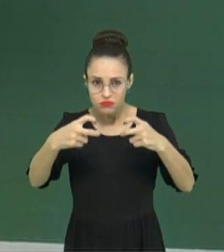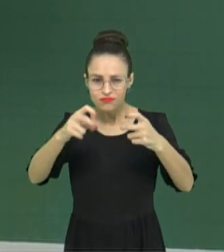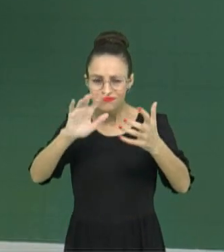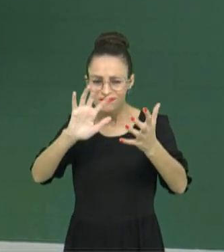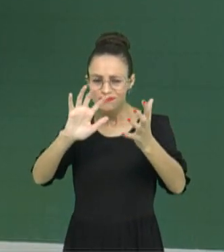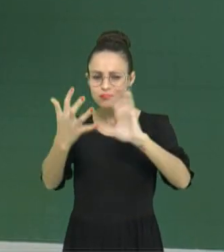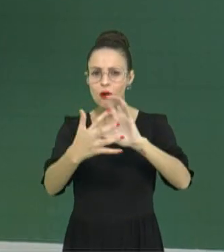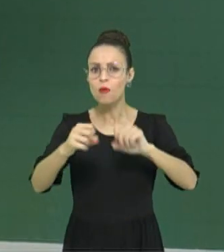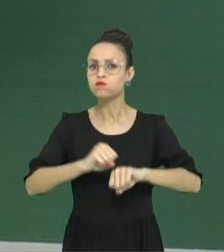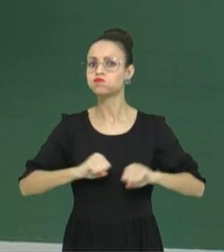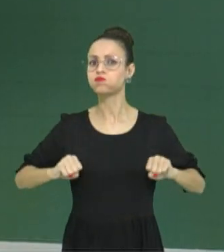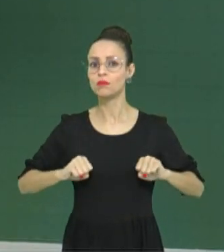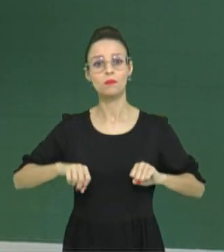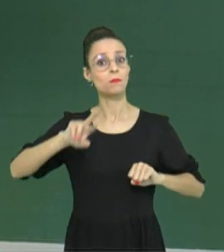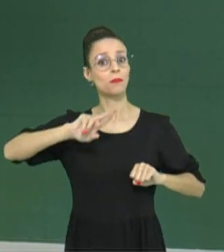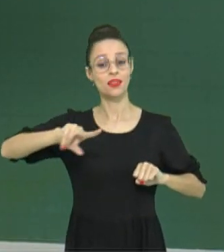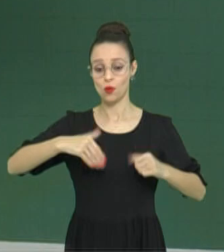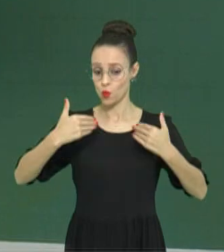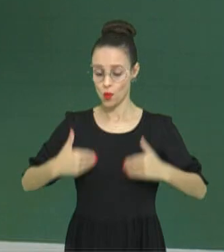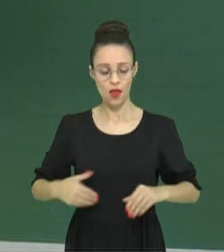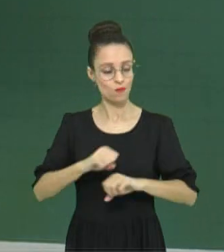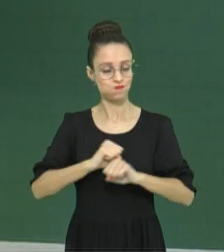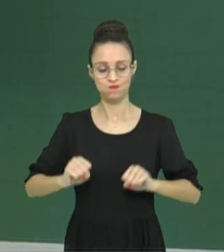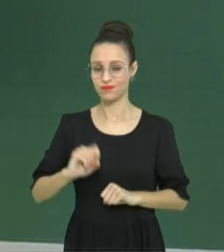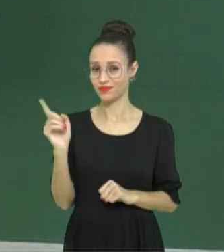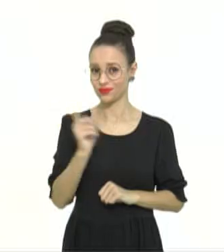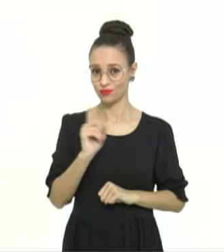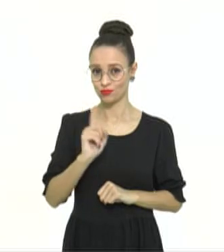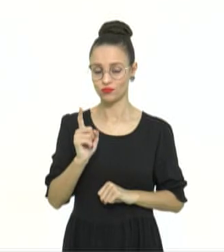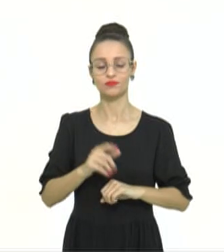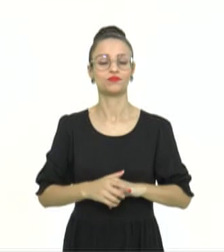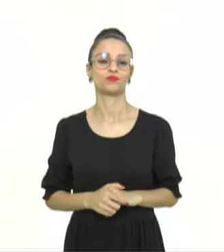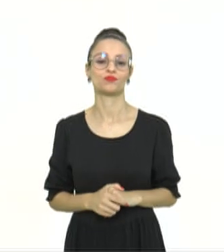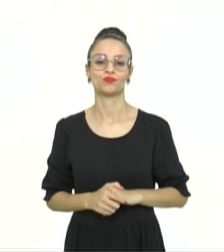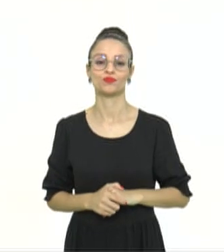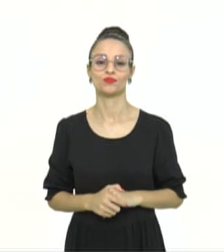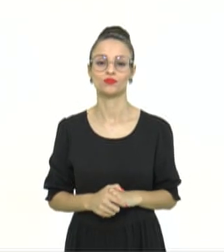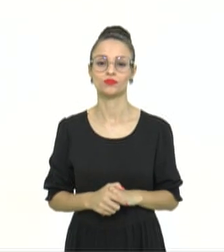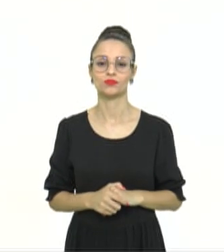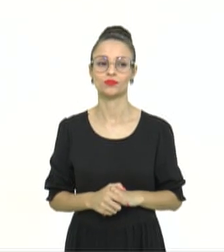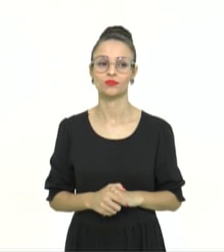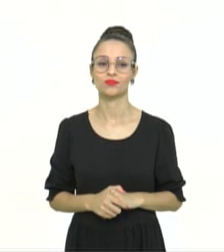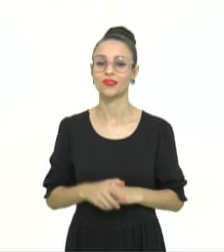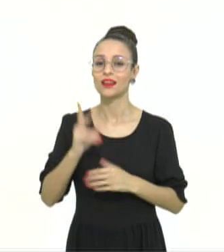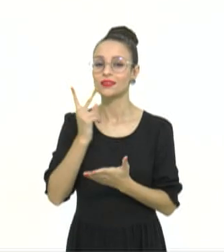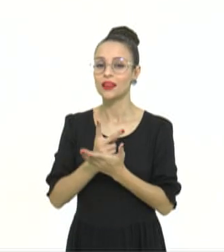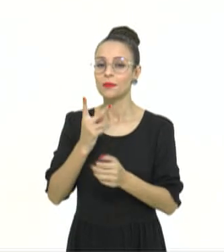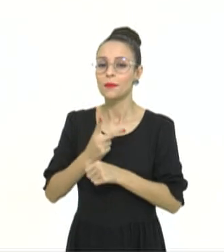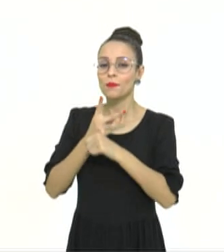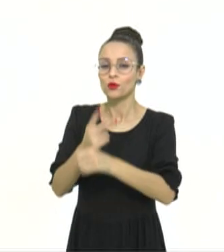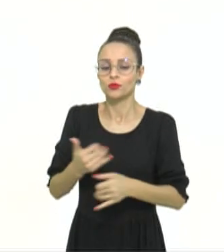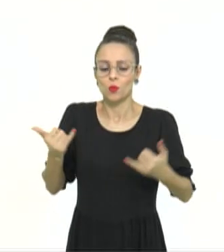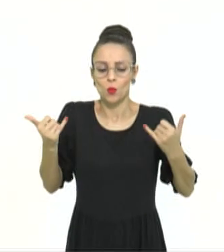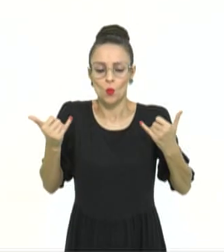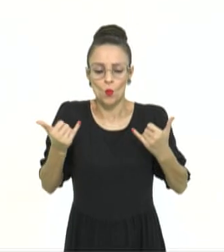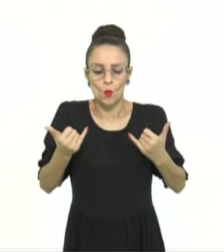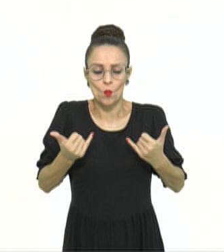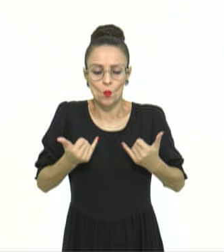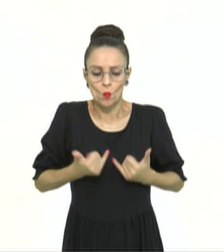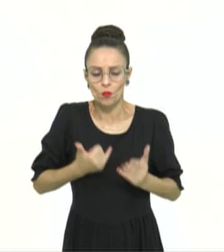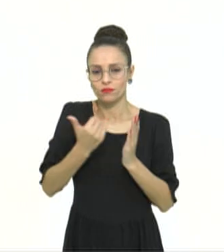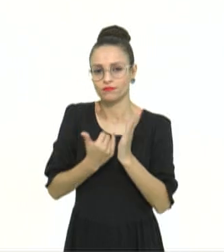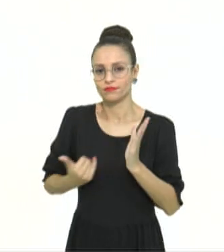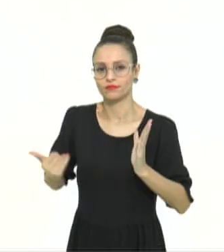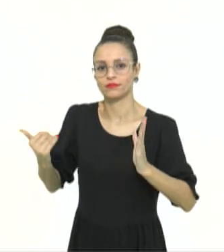gorda. Muitas vezes ela não é, né? Se caracteriza pela busca da magreza extrema, ou